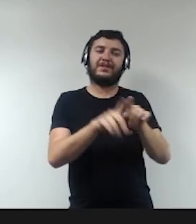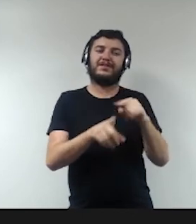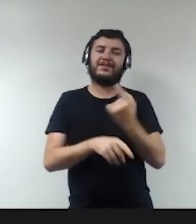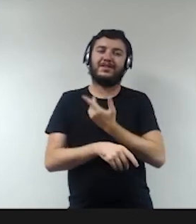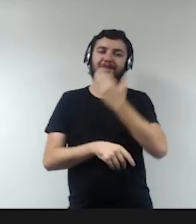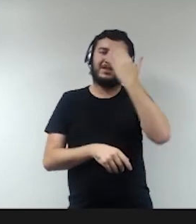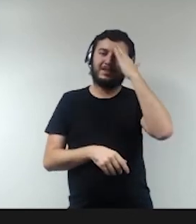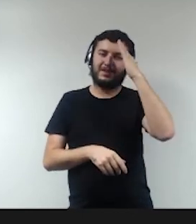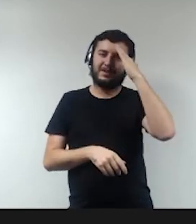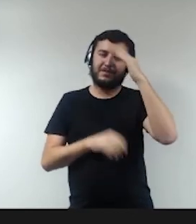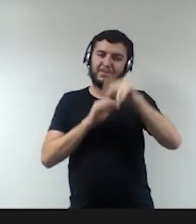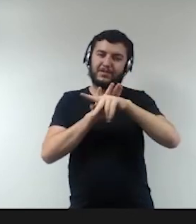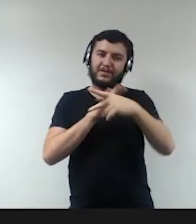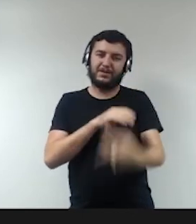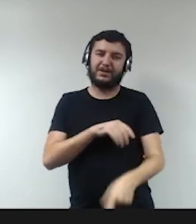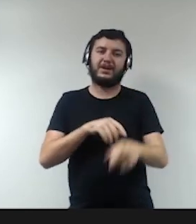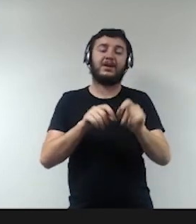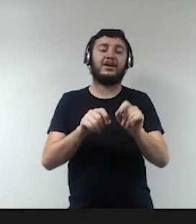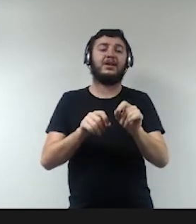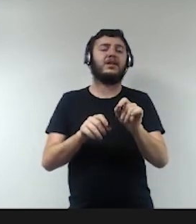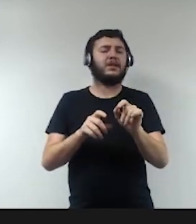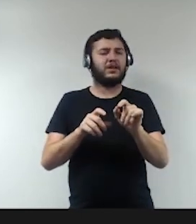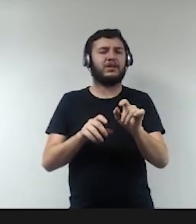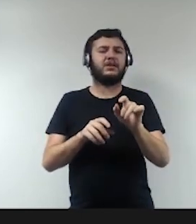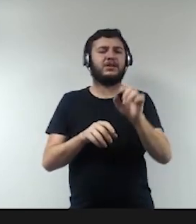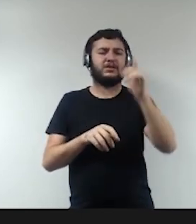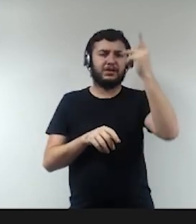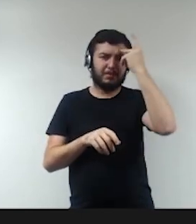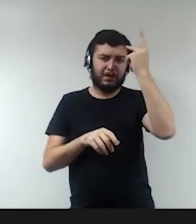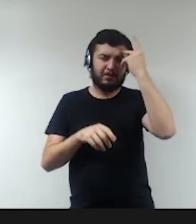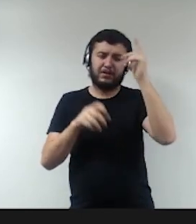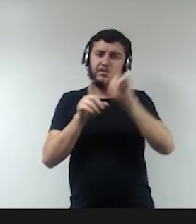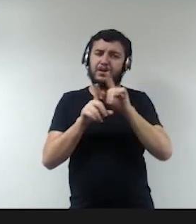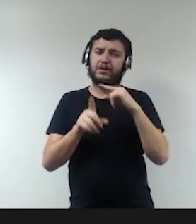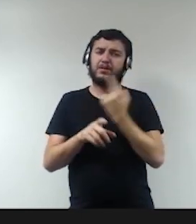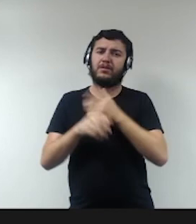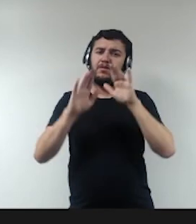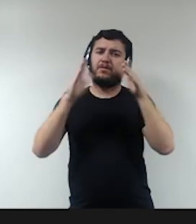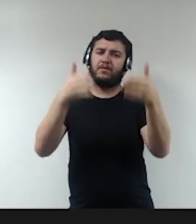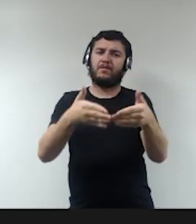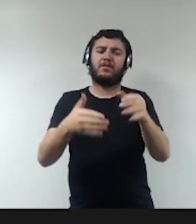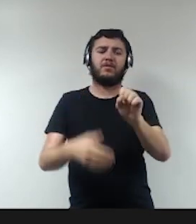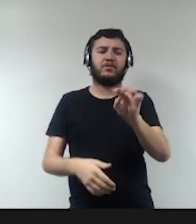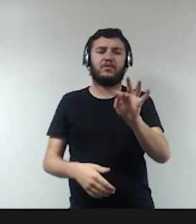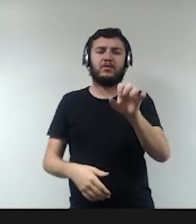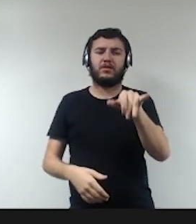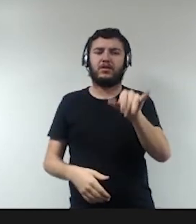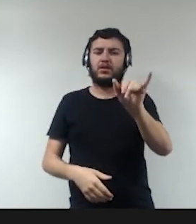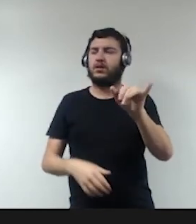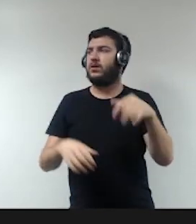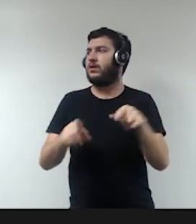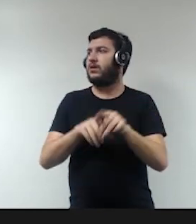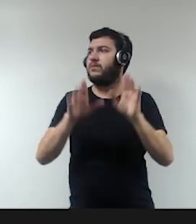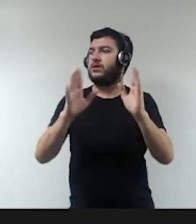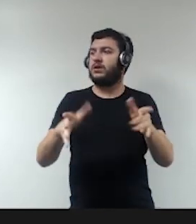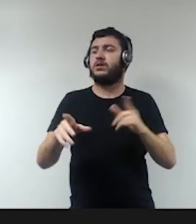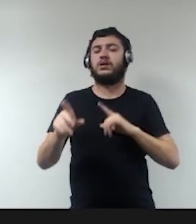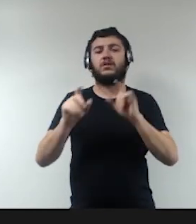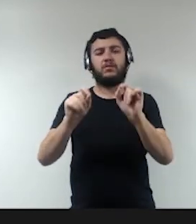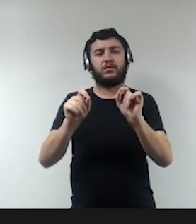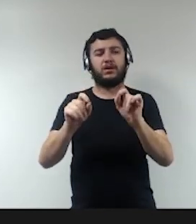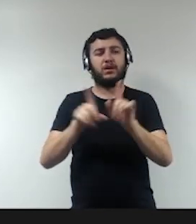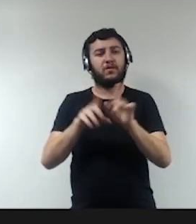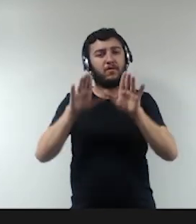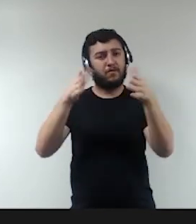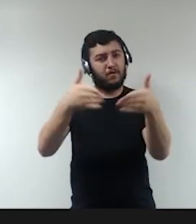que é possível a aplicação da analogia para se deferir o stay, porque o objetivo de ambas recuperações é o mesmo,